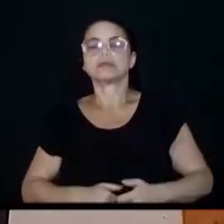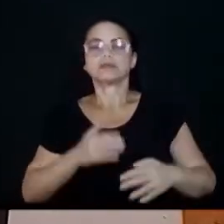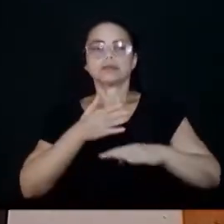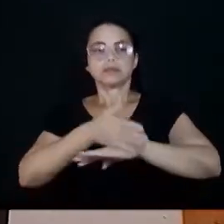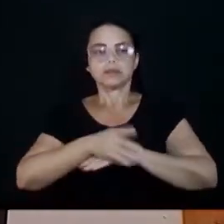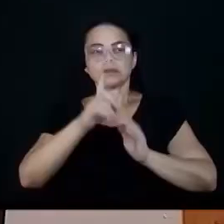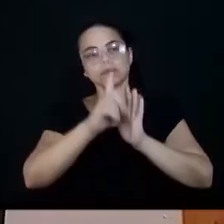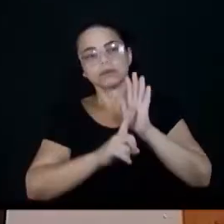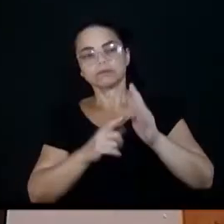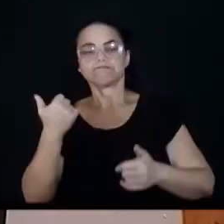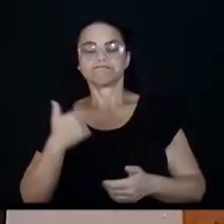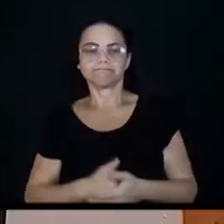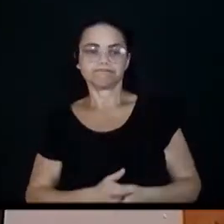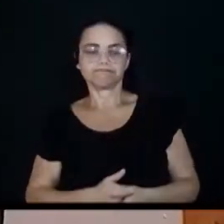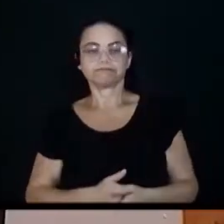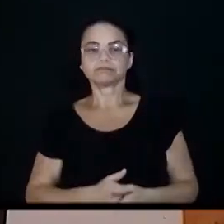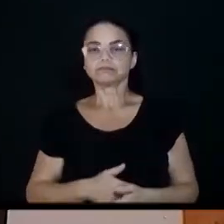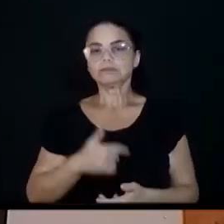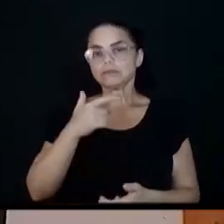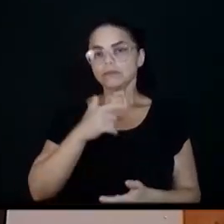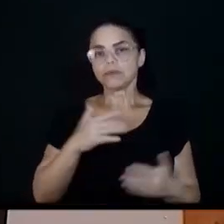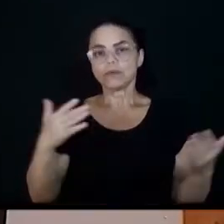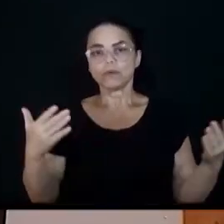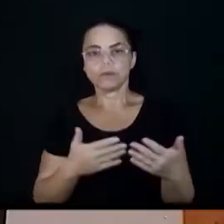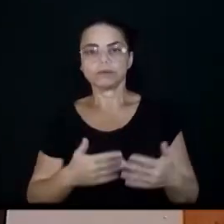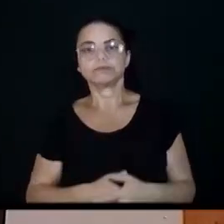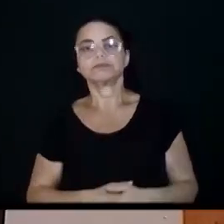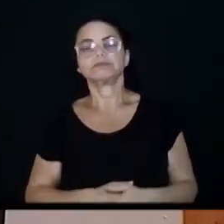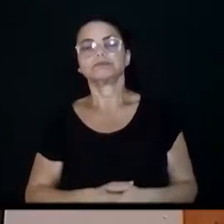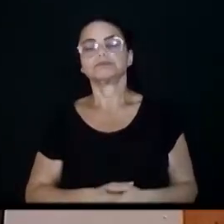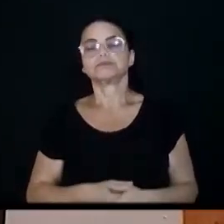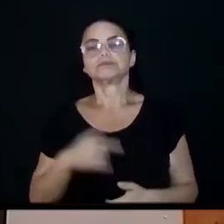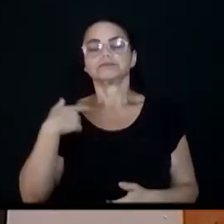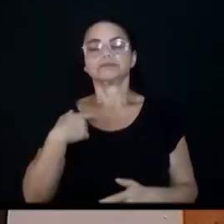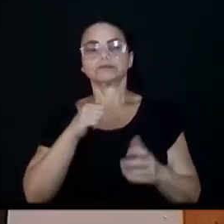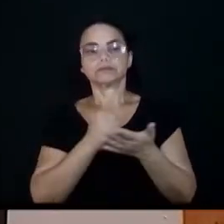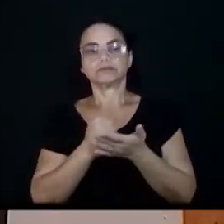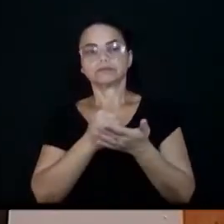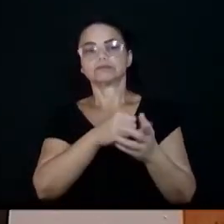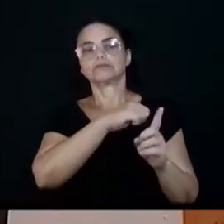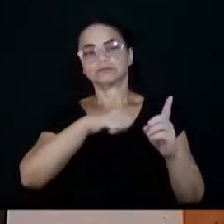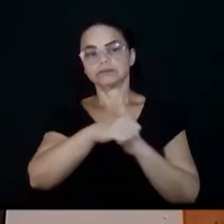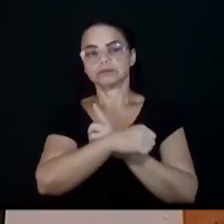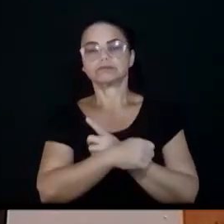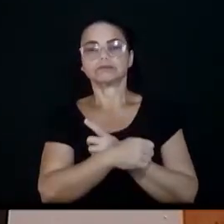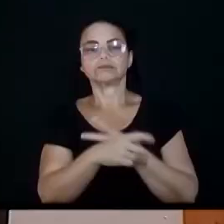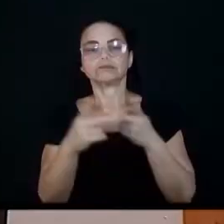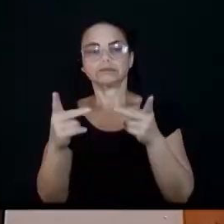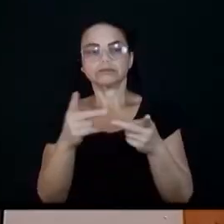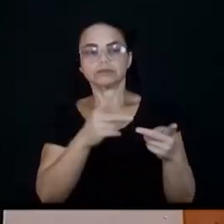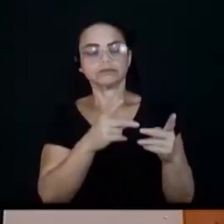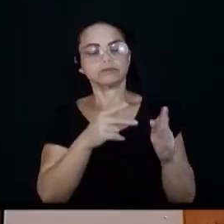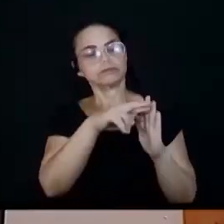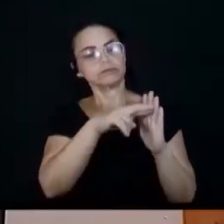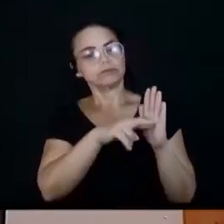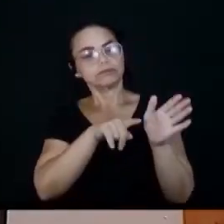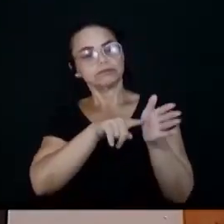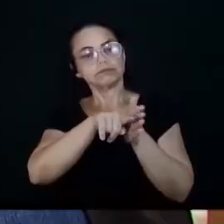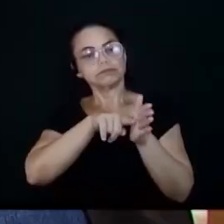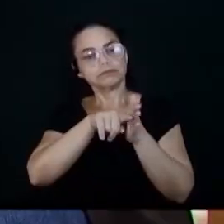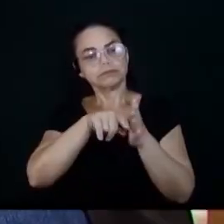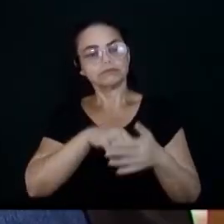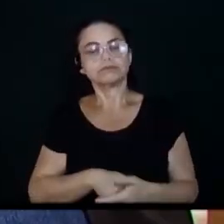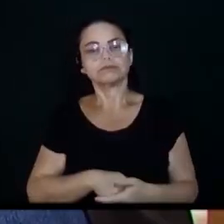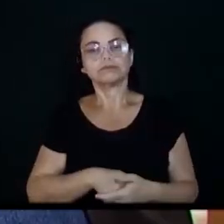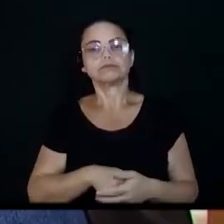direitos. Então, hoje, diretamente, as assistentes sociais que fazem essa triagem, mas também com os outros organismos dentro